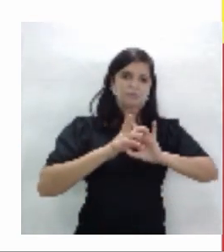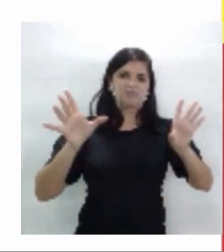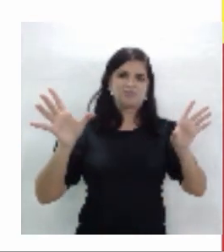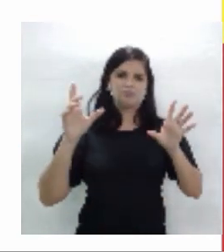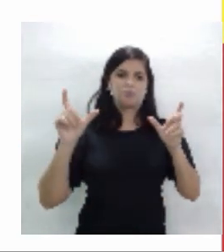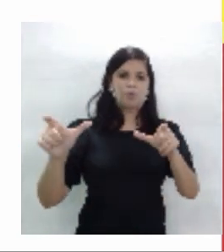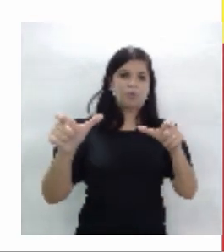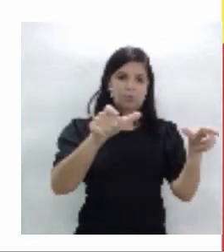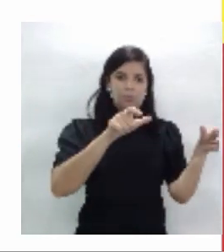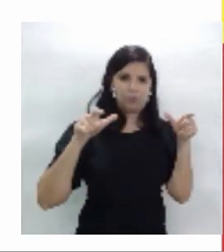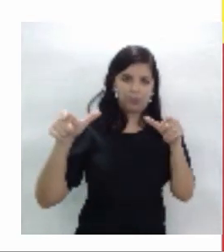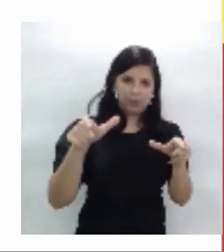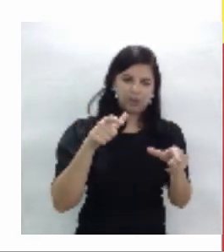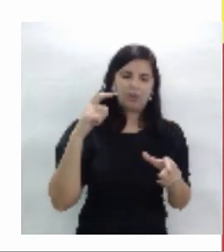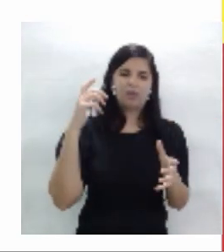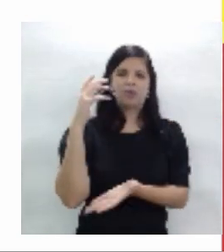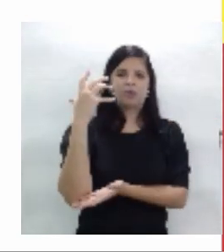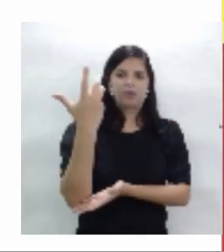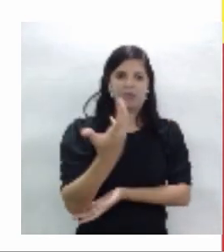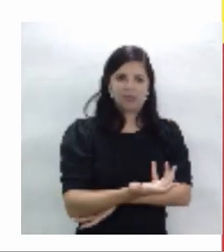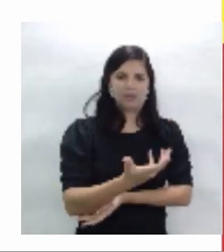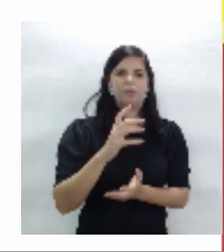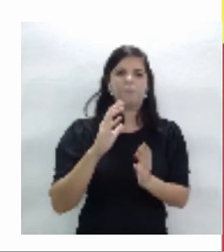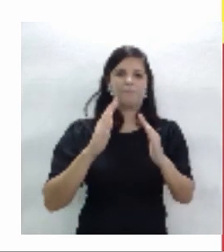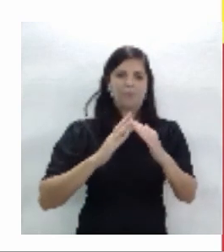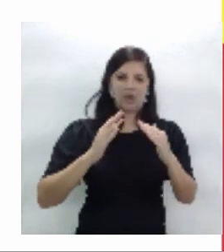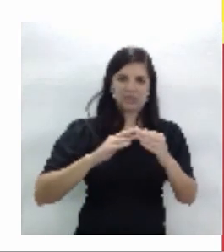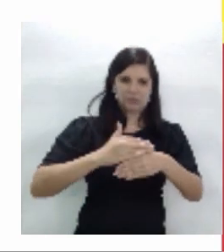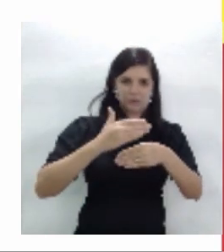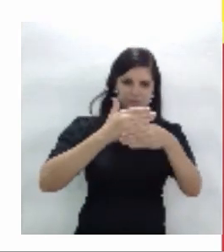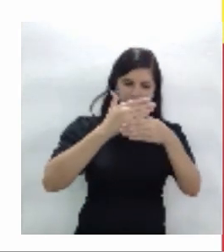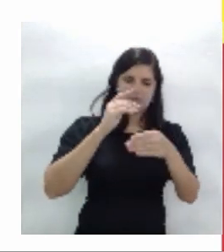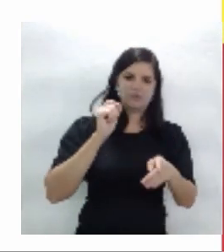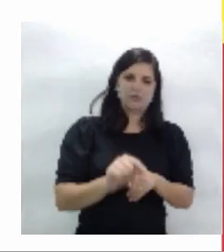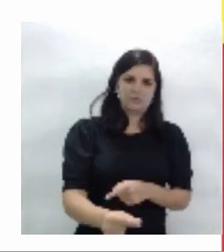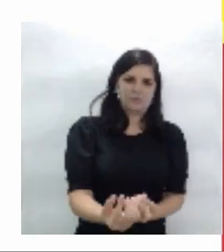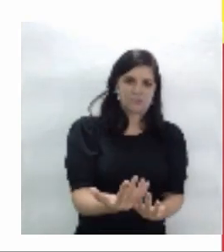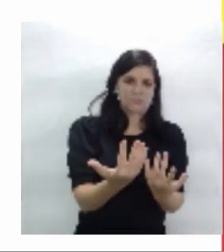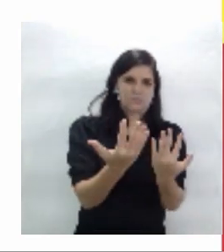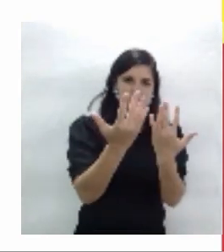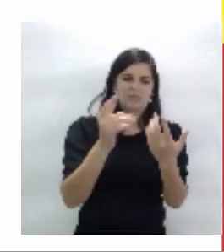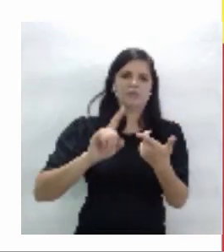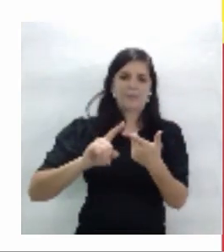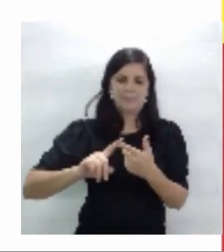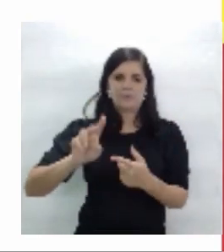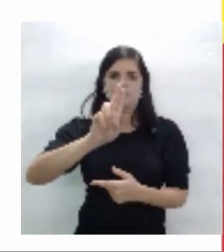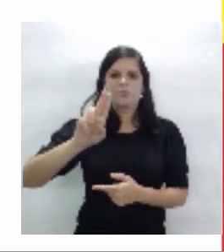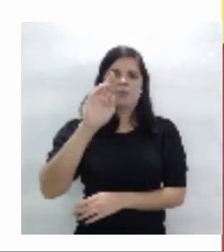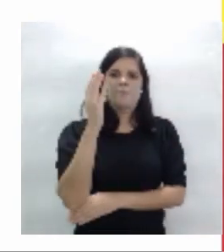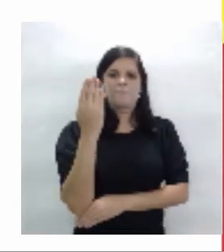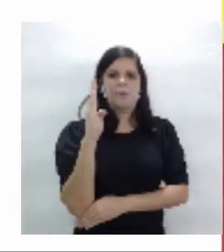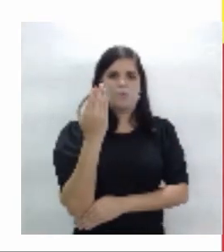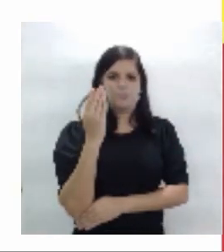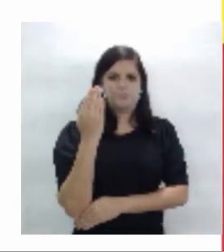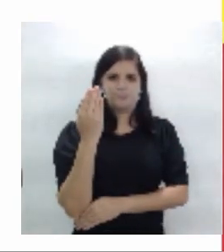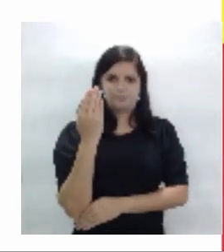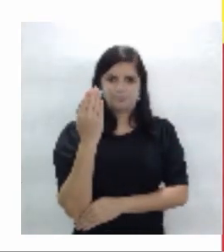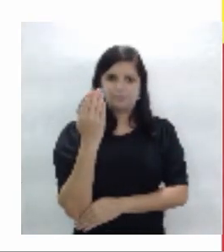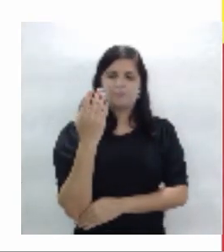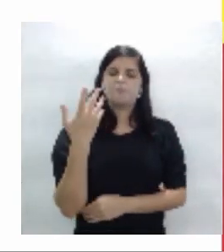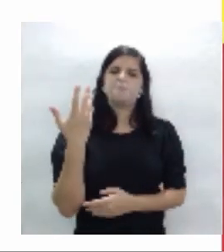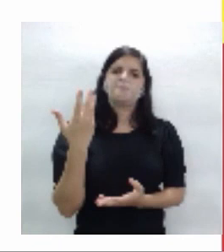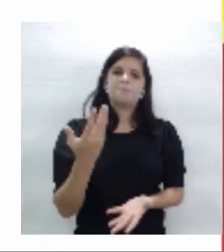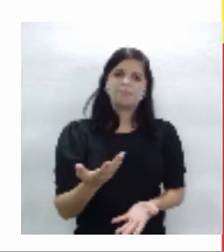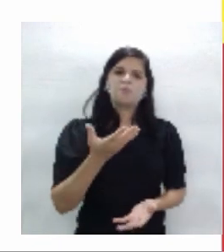tanto a utilização dos ambientes para a moradia, como as queimadas e agora a utilização da madeira. Uma